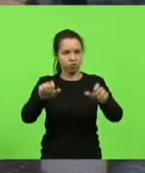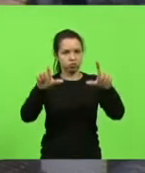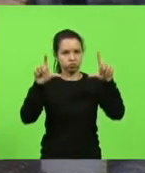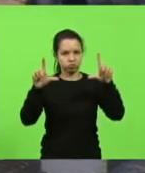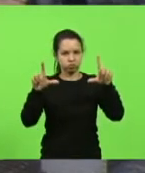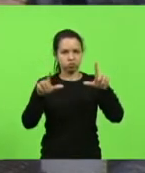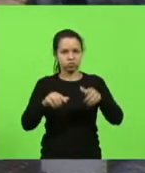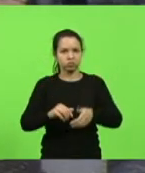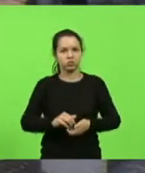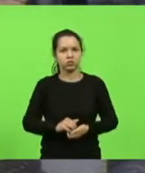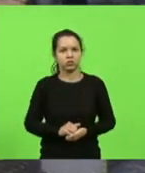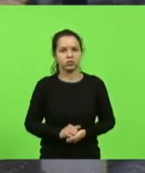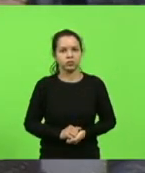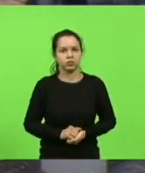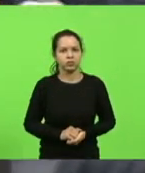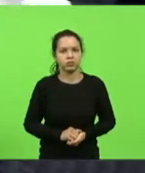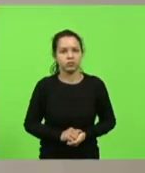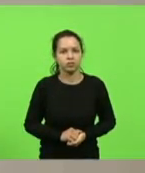presidente.